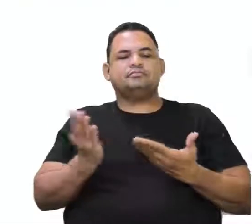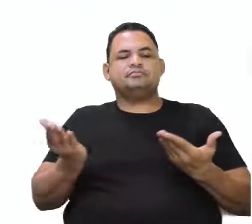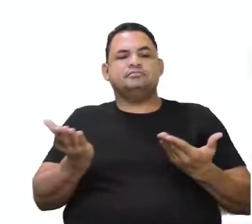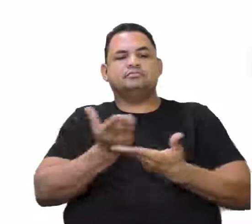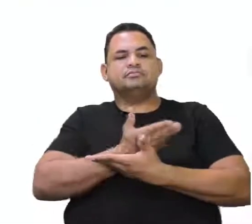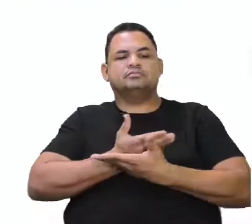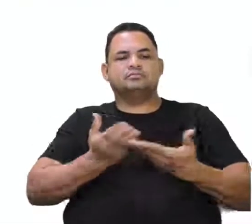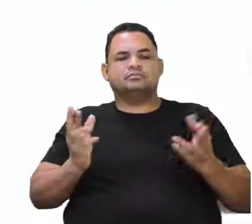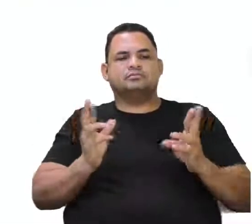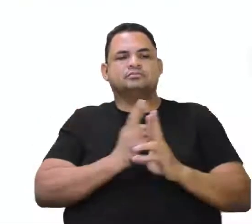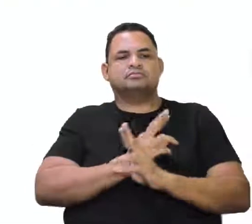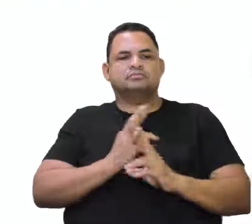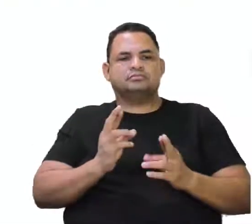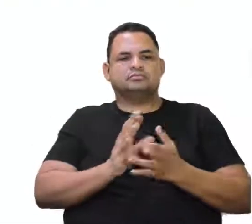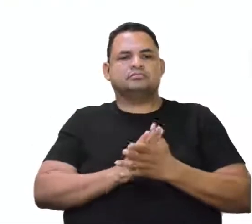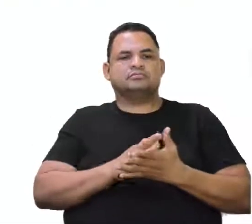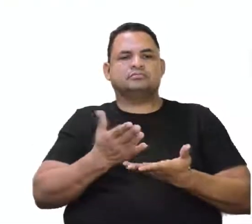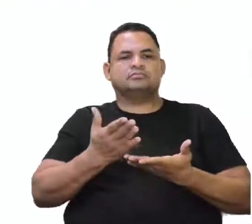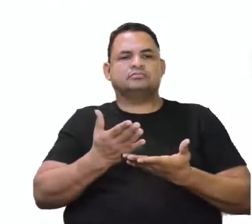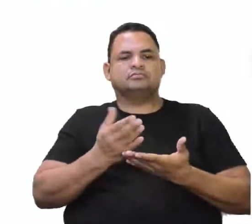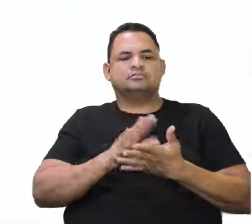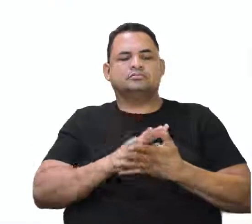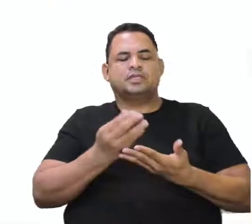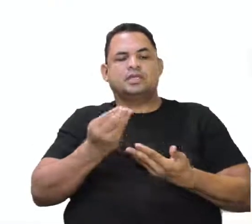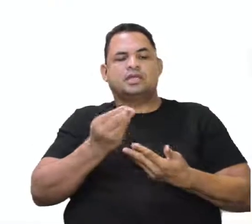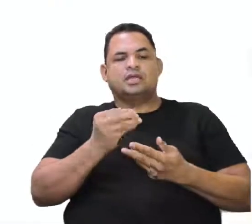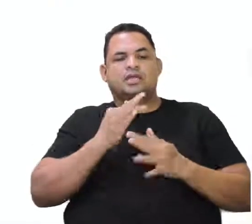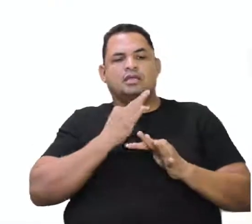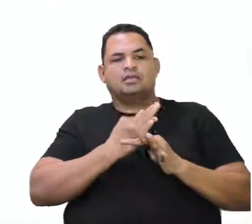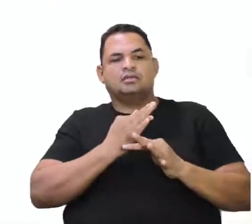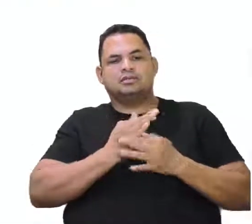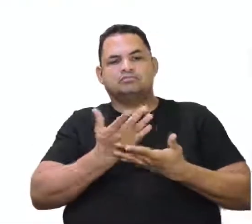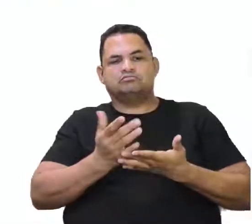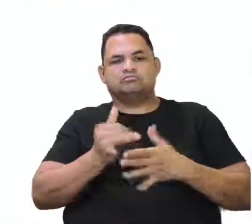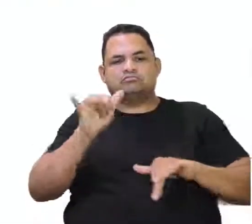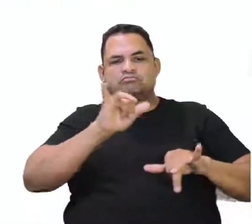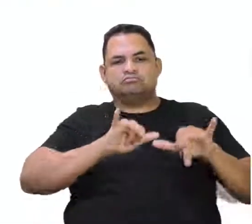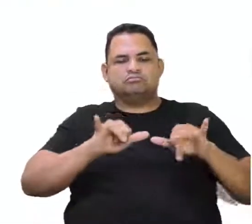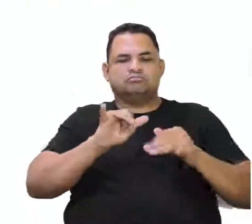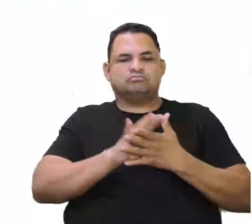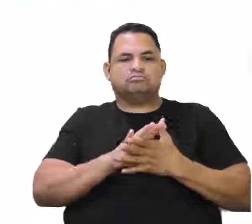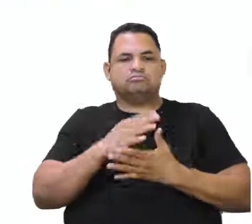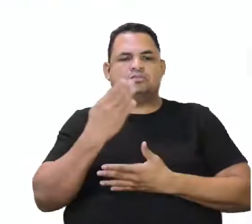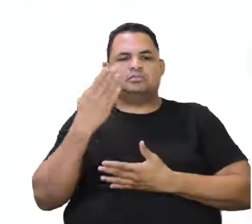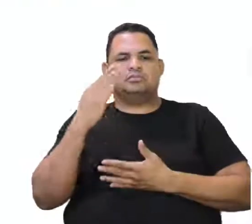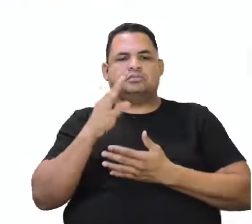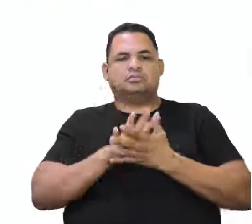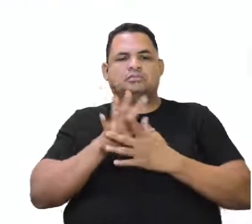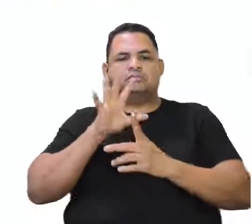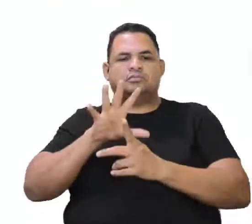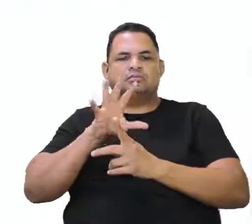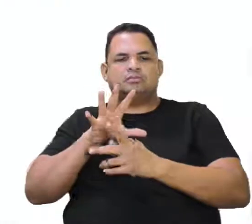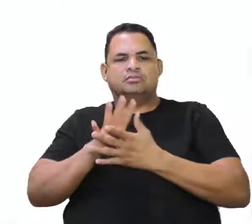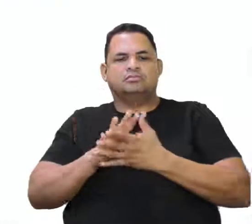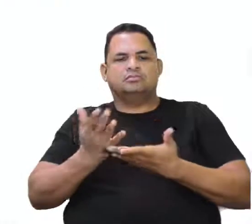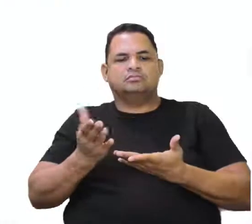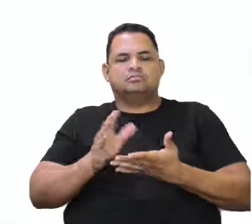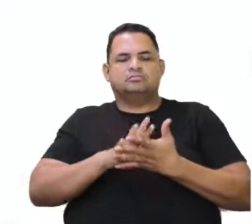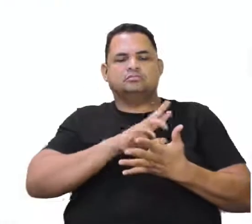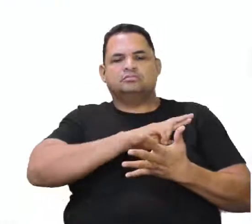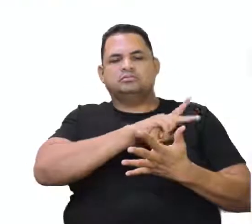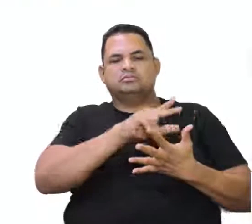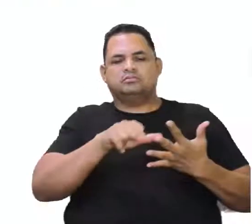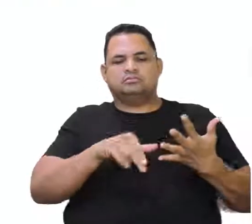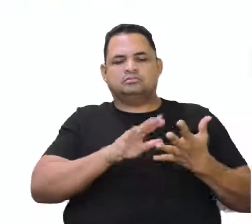interação desses componentes com a sua composição física, química e a biológica, tá? Que vão estar influenciando toda a existência